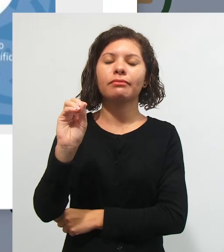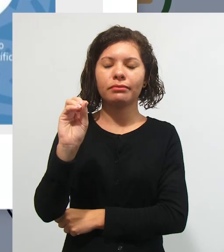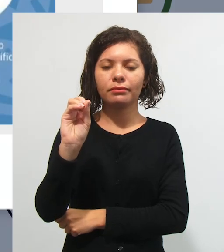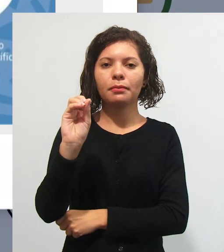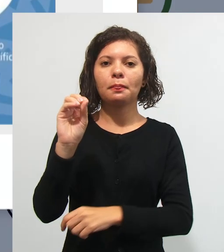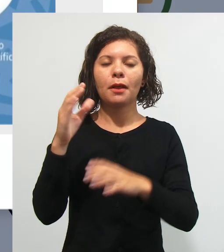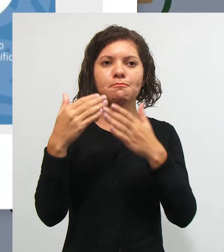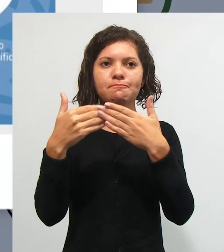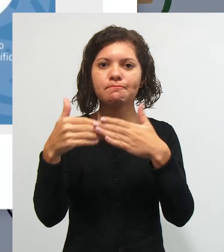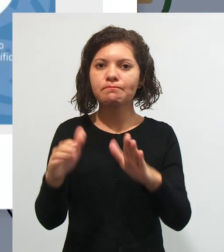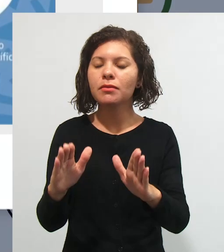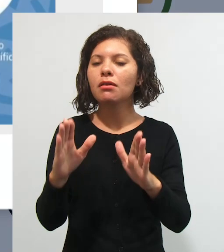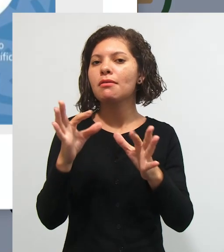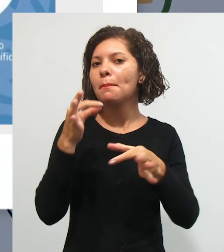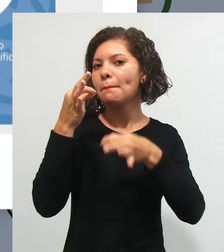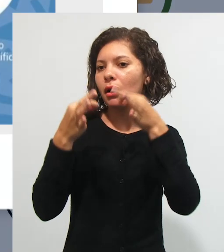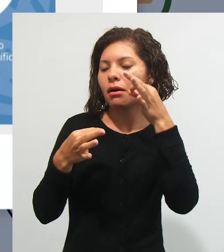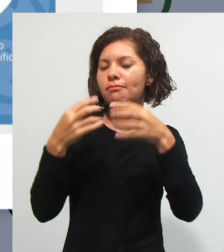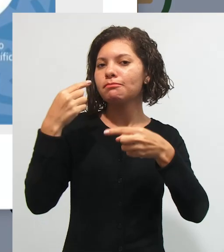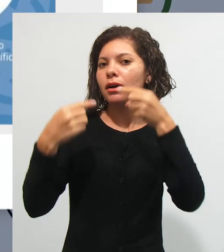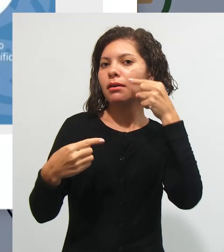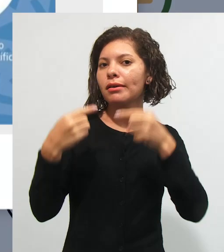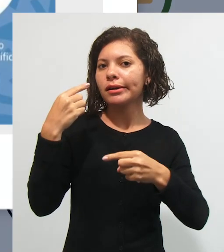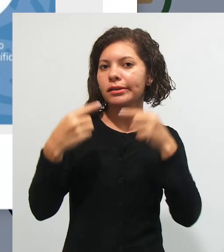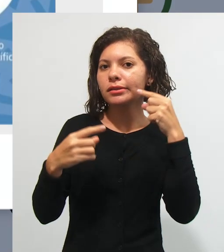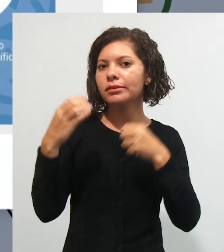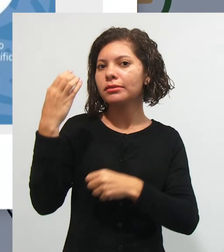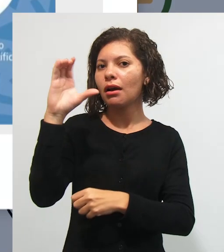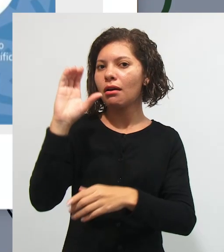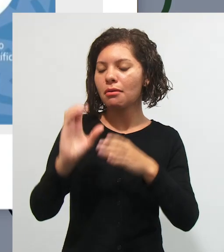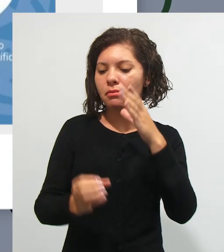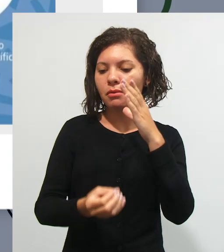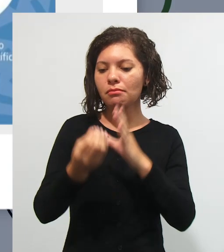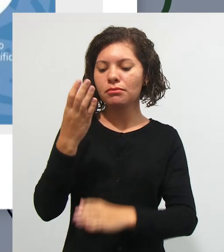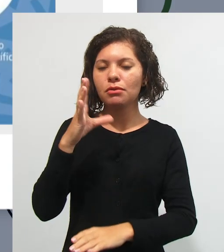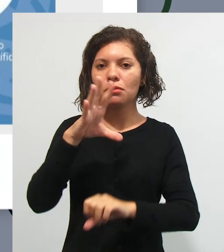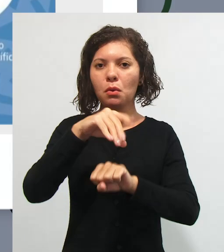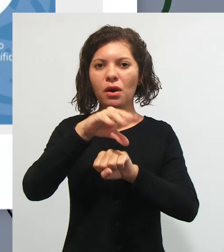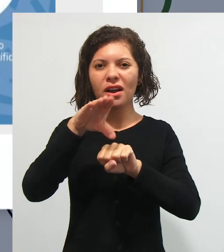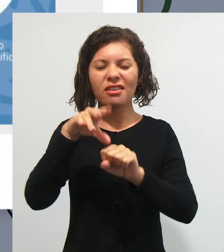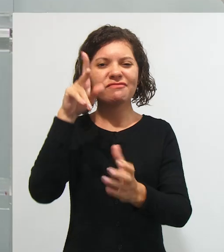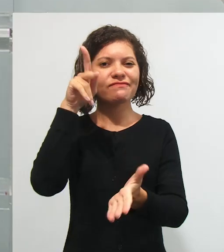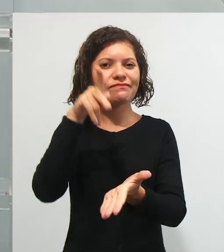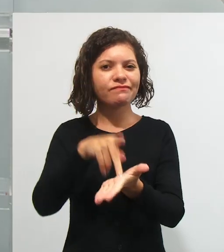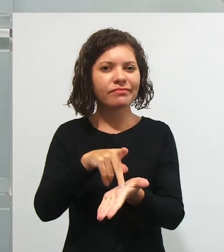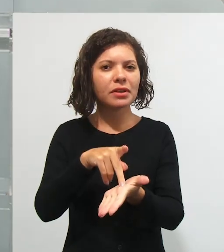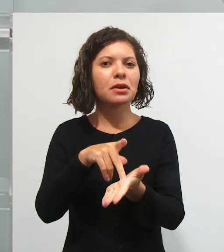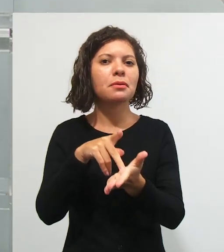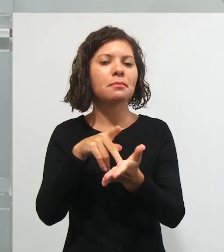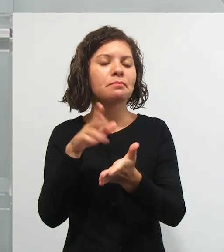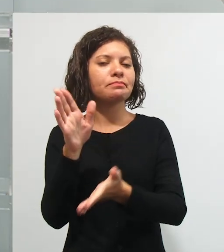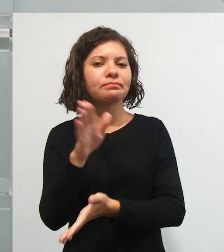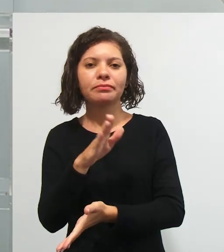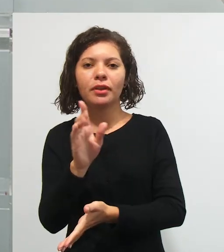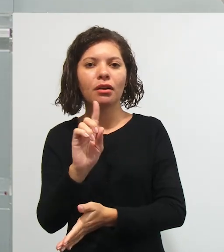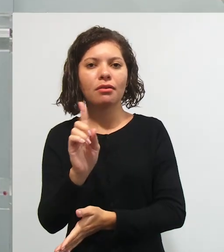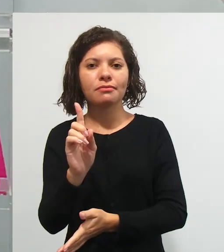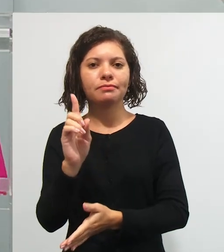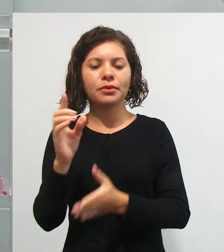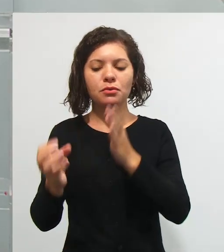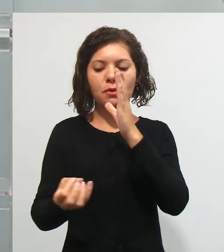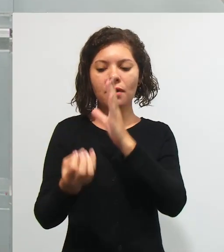não produz conhecimento verdadeiro, mas discutível. Gente, é muita inspiração. Eu fico assim,